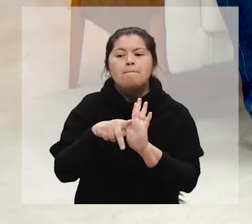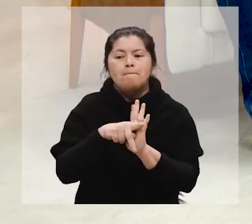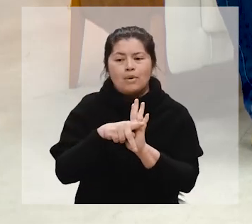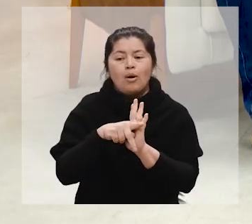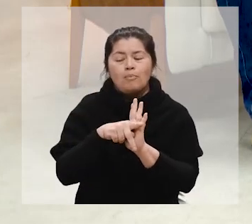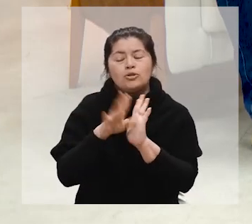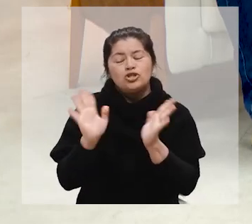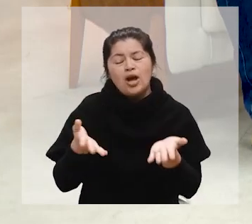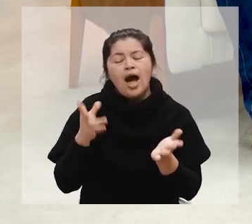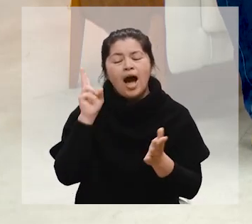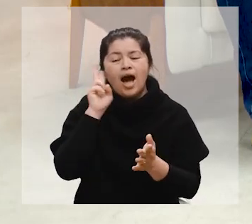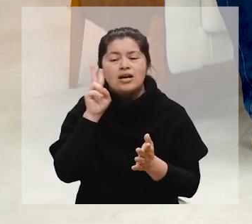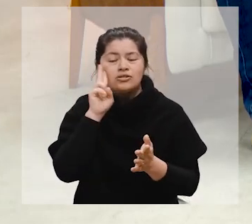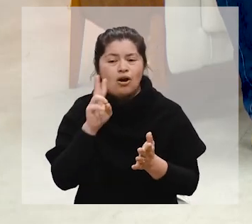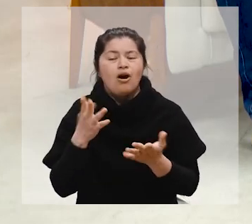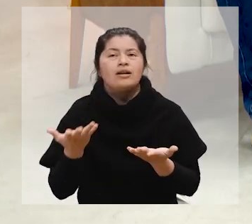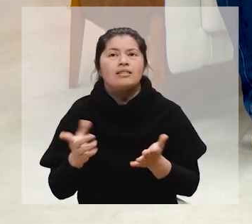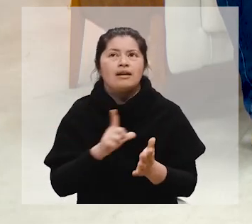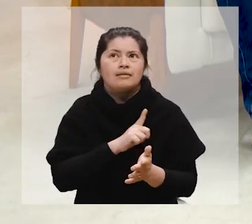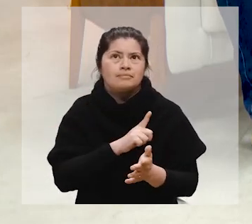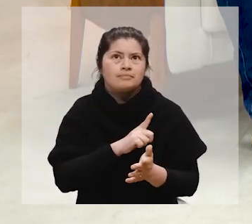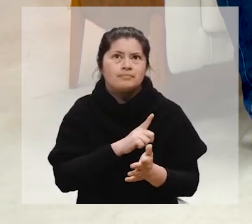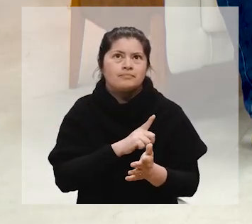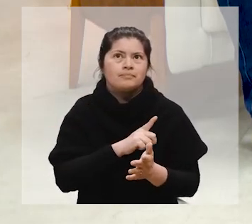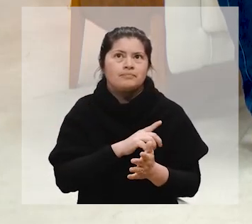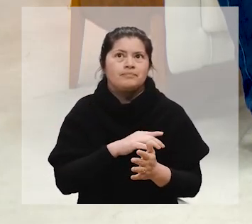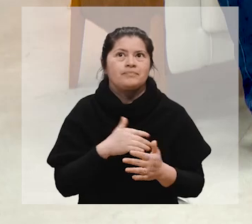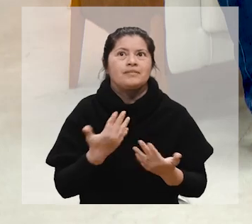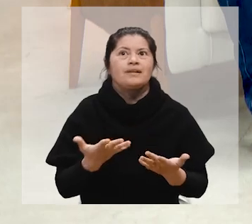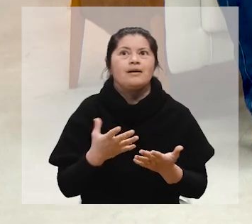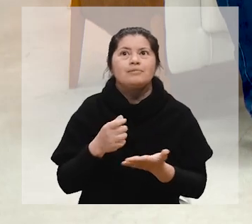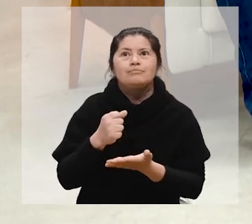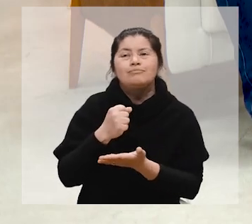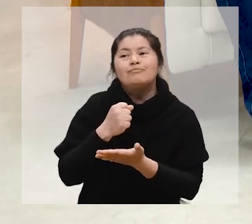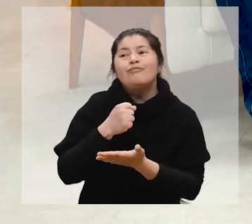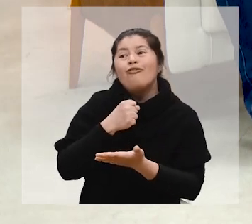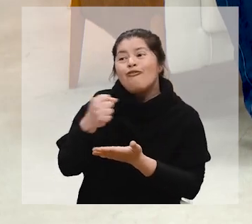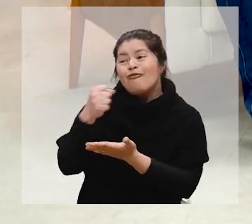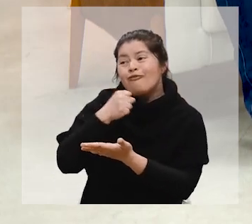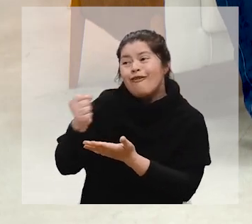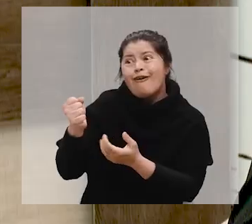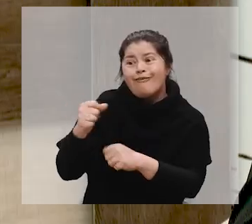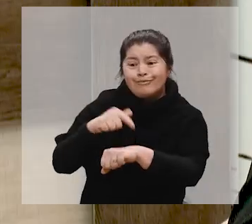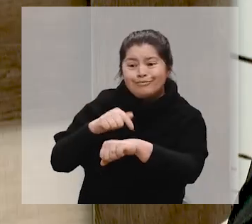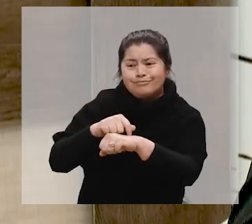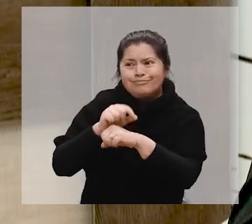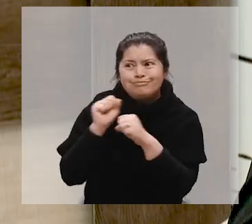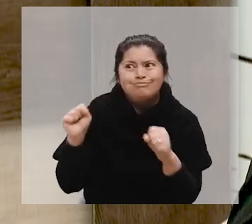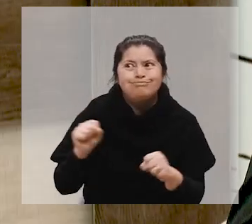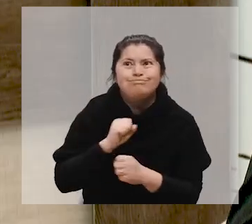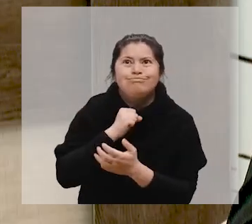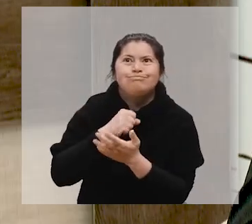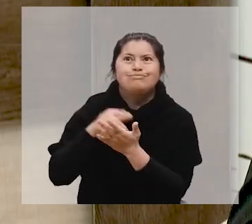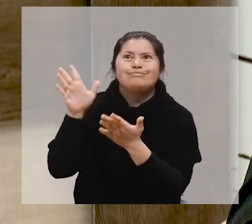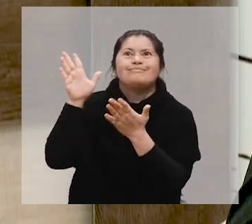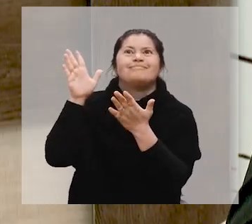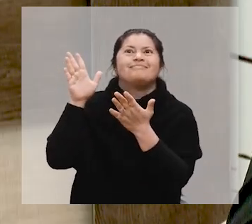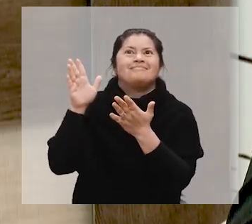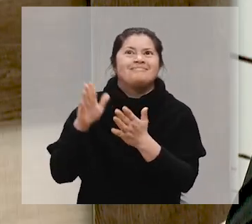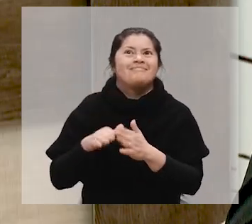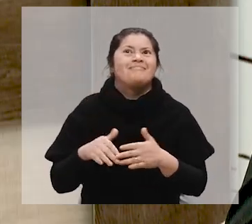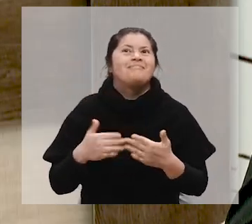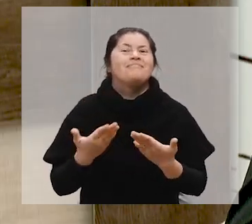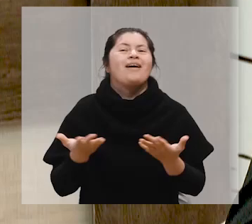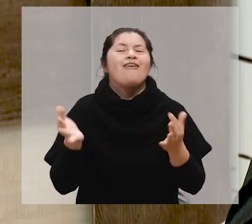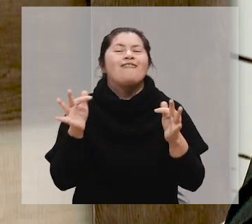esse impacto que o próprio enredo já tem. Exatamente. Ora, quando o entrevistado é bom, o tempo voa. E